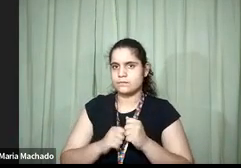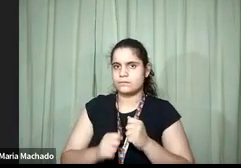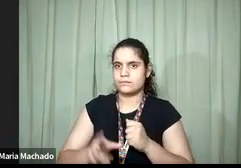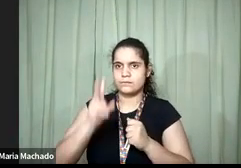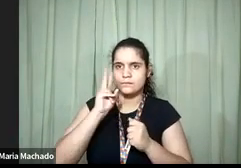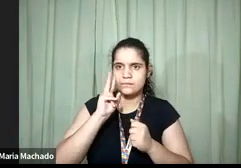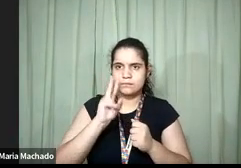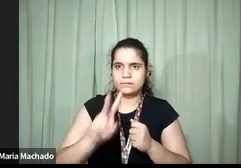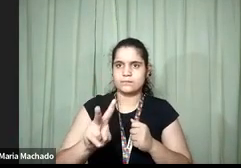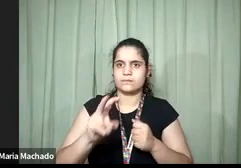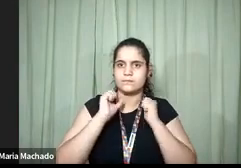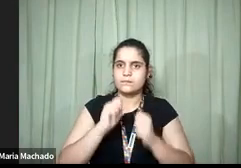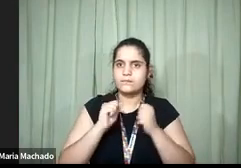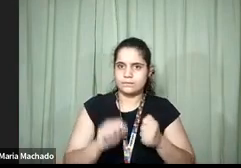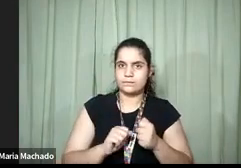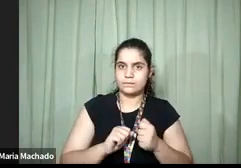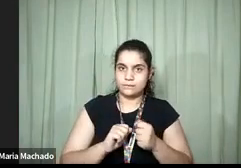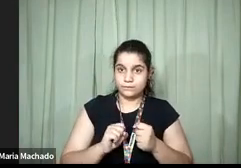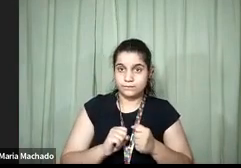que possa